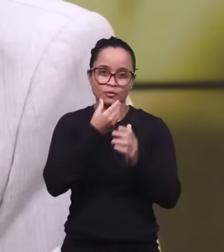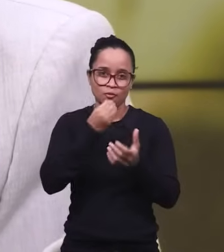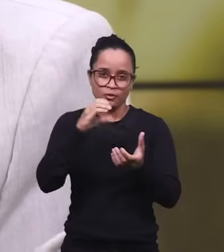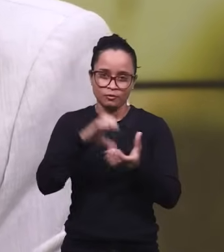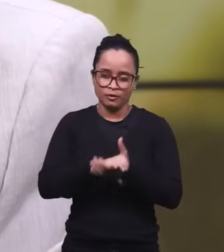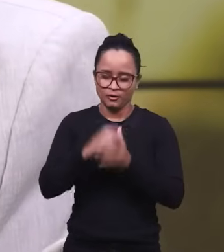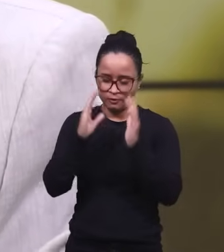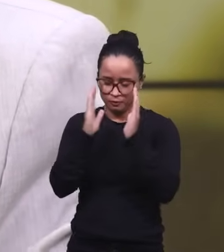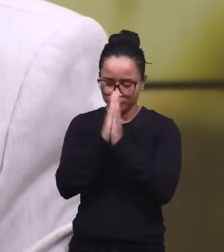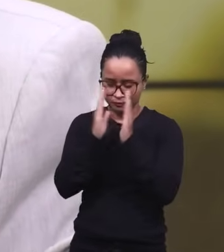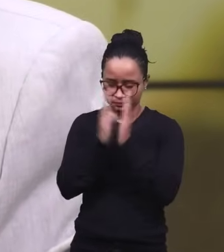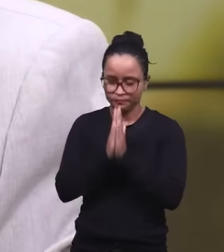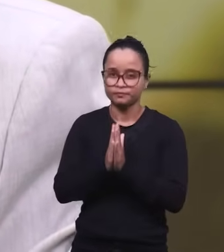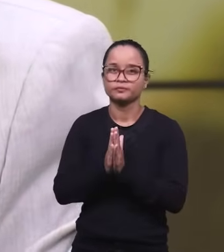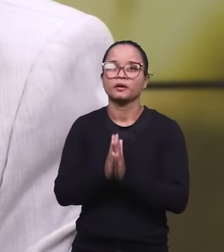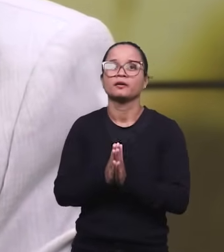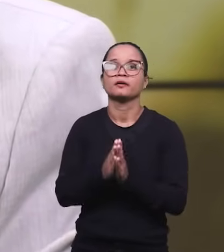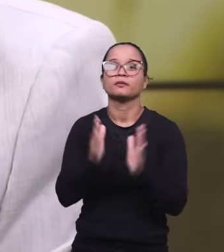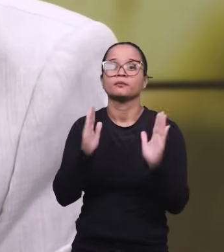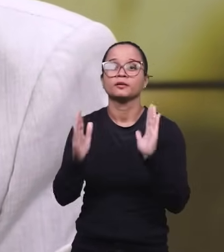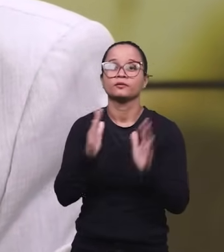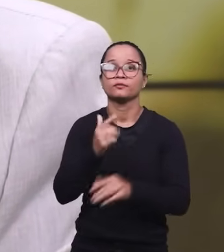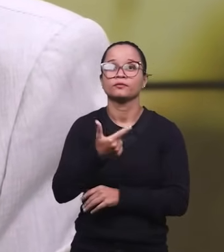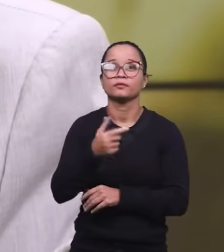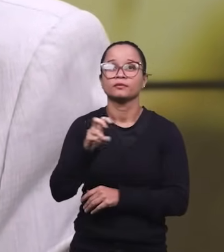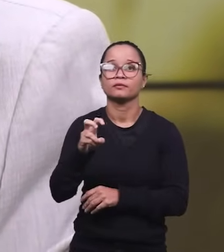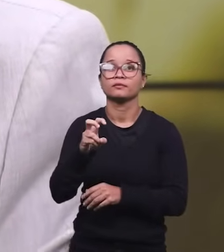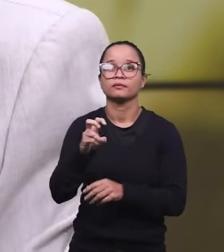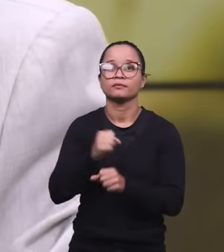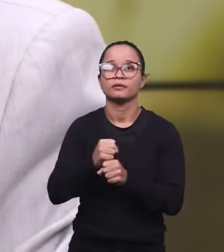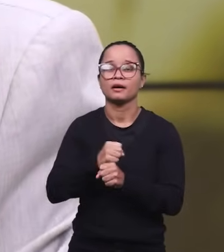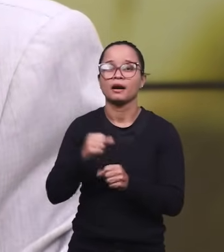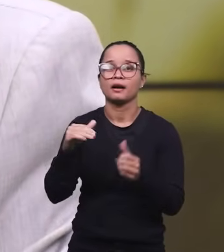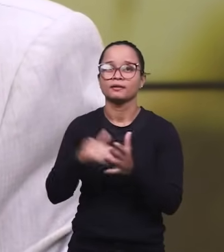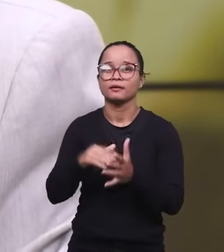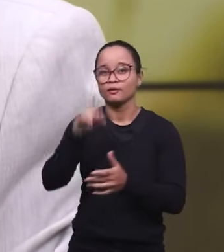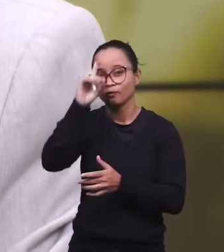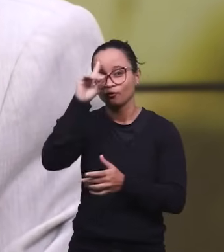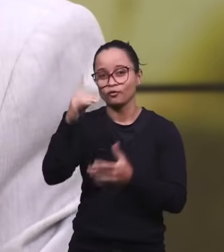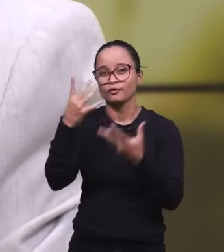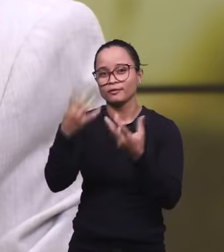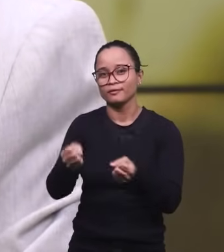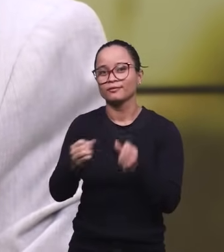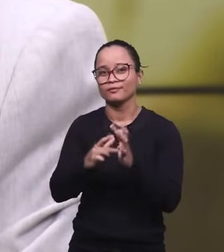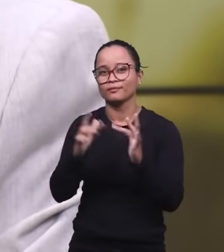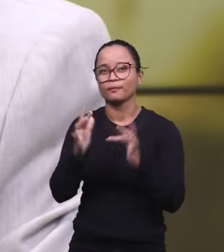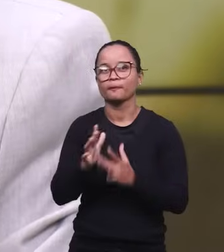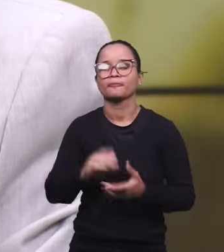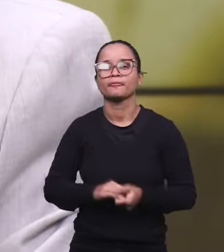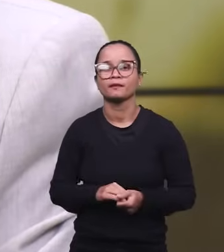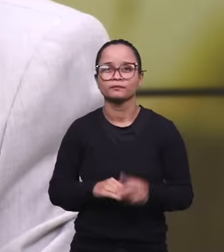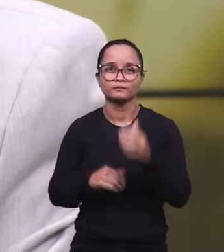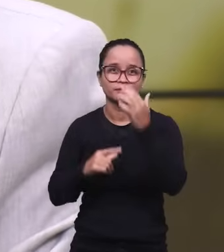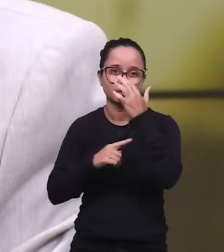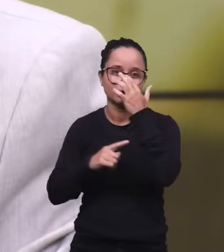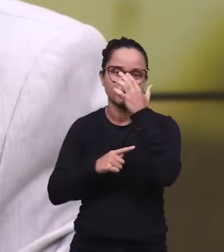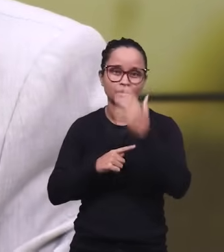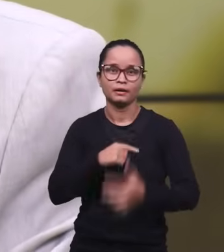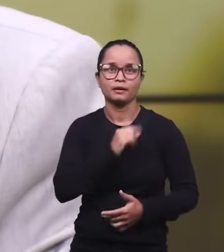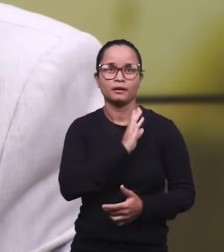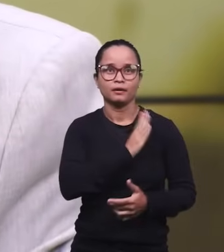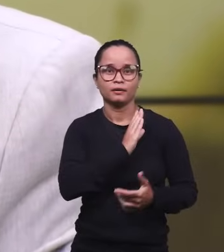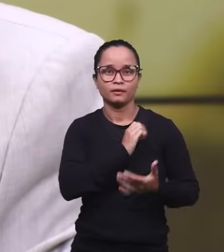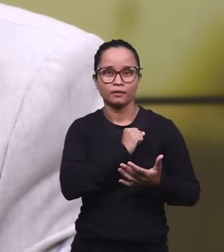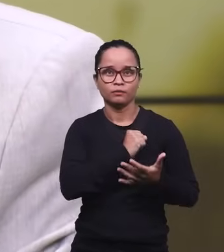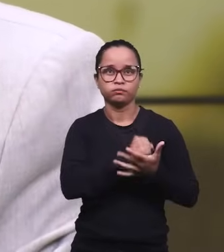Esperou ali, orou, pagou um preço pelo seu lar, 25 anos. Até o dia em que ele se converteu. Eu sempre lembro o seguinte, ele teve que ter um infarto, mas